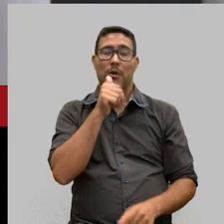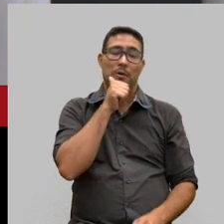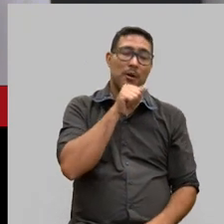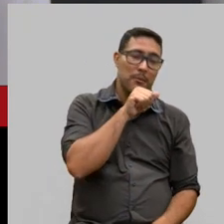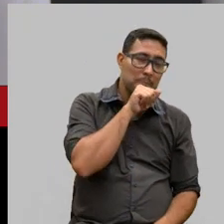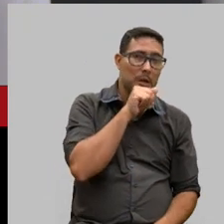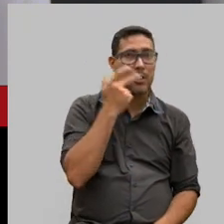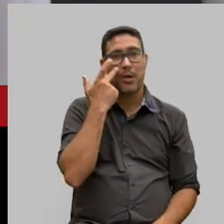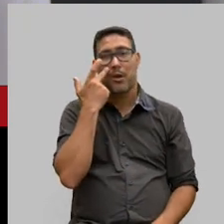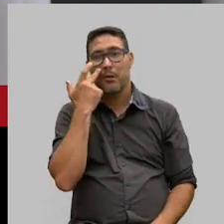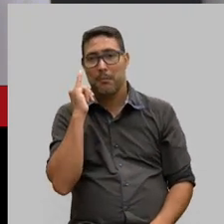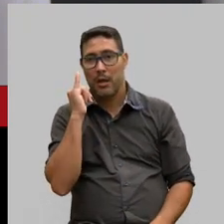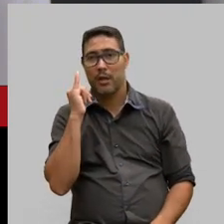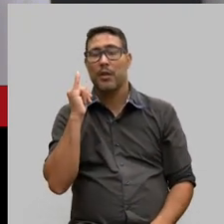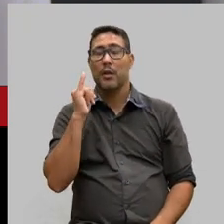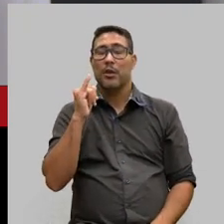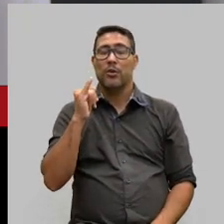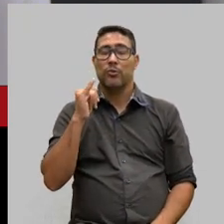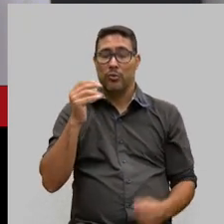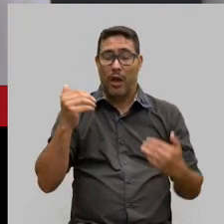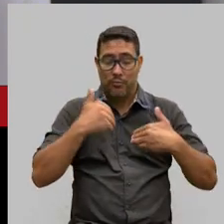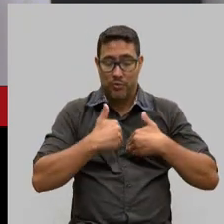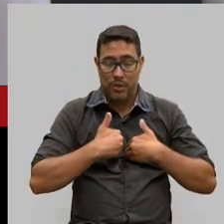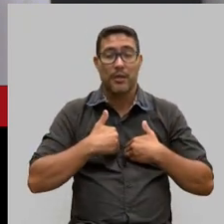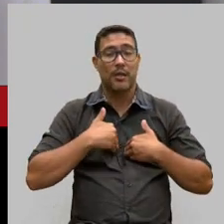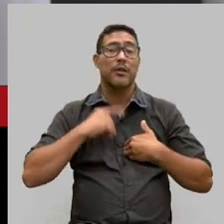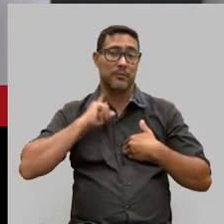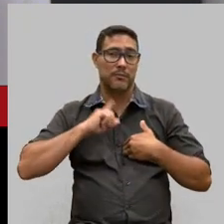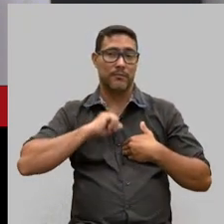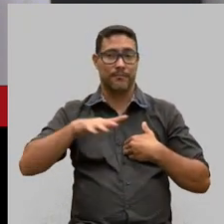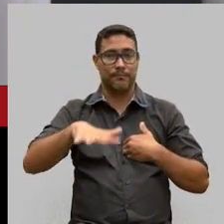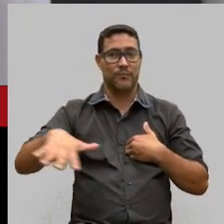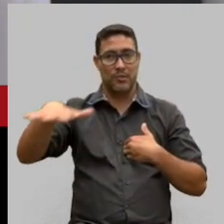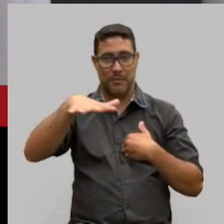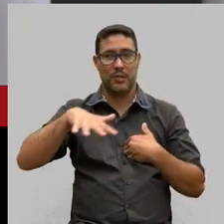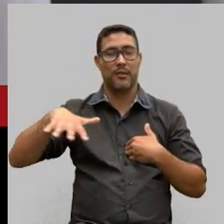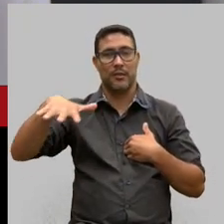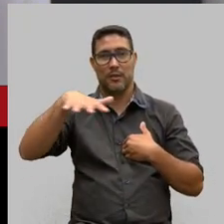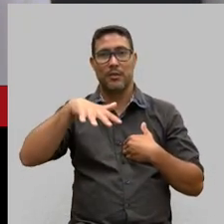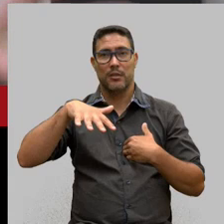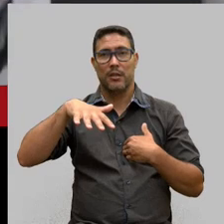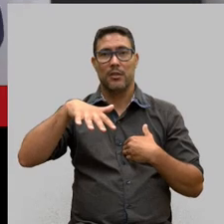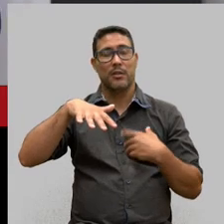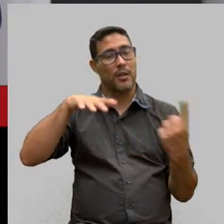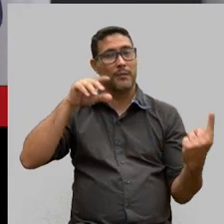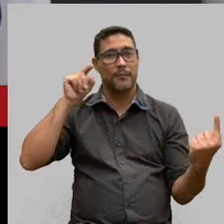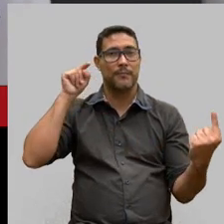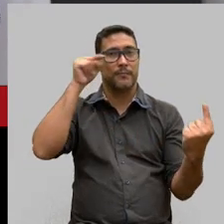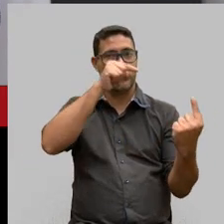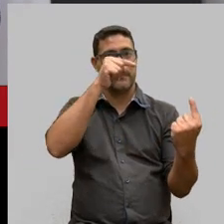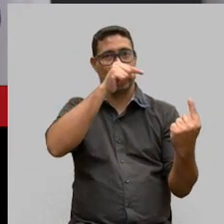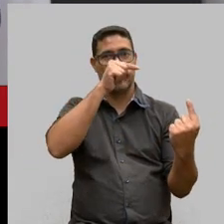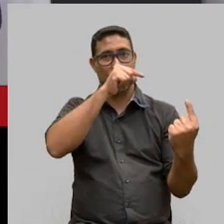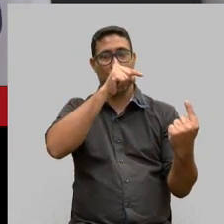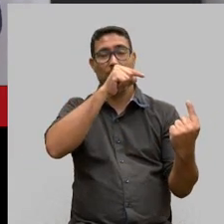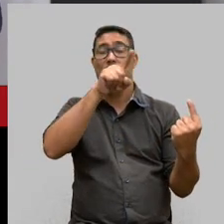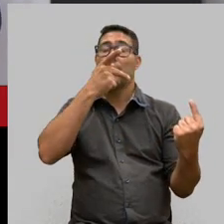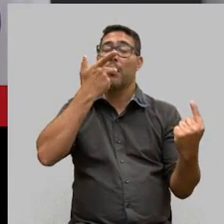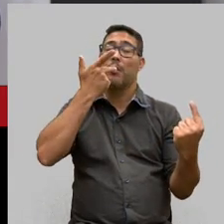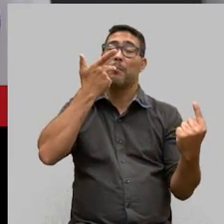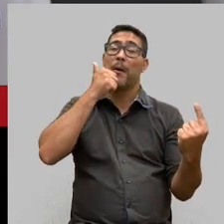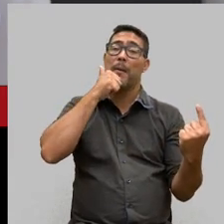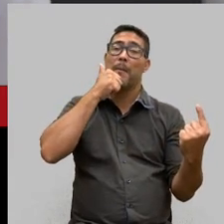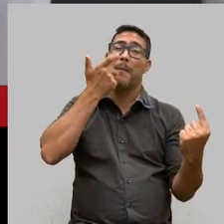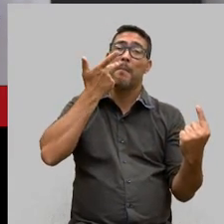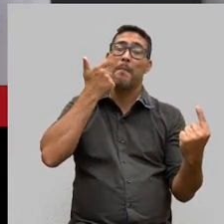autistas mineiros né Eh na pessoa de por favor um nome de m mãezinha que eu não tive